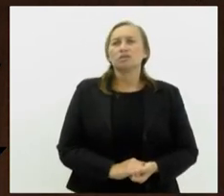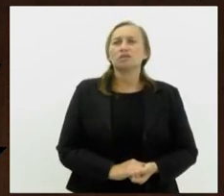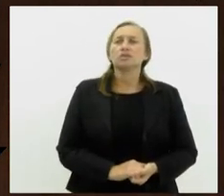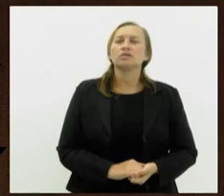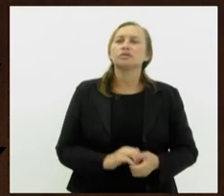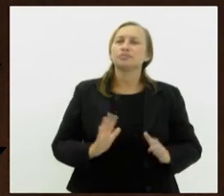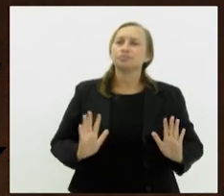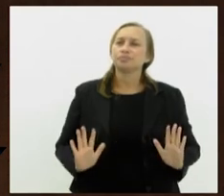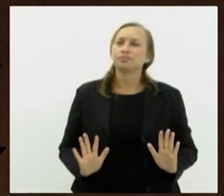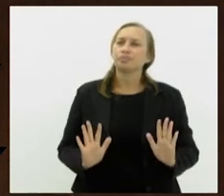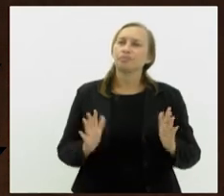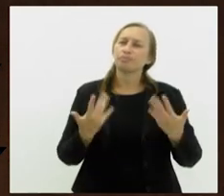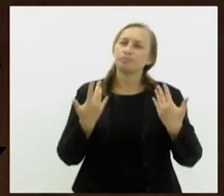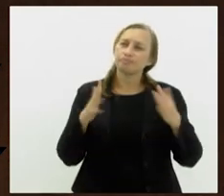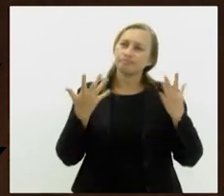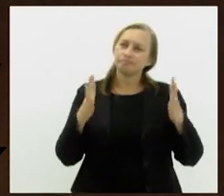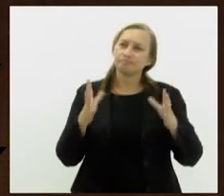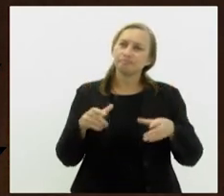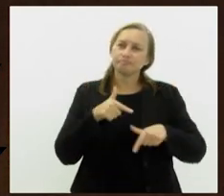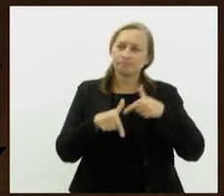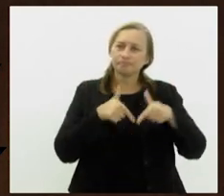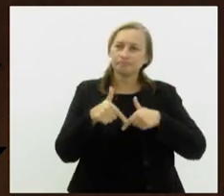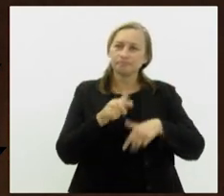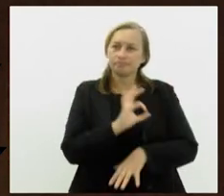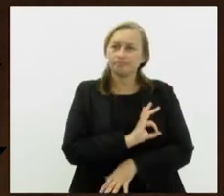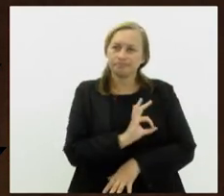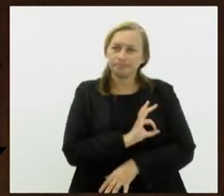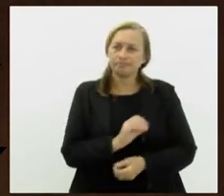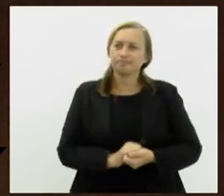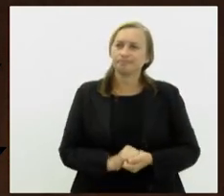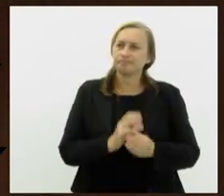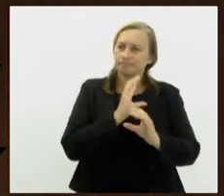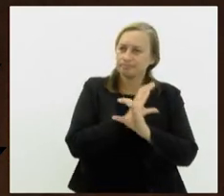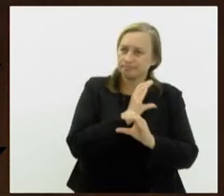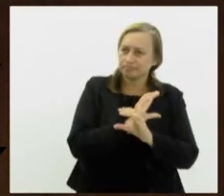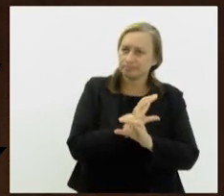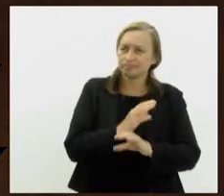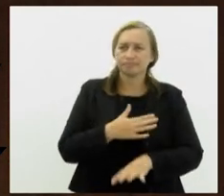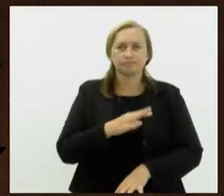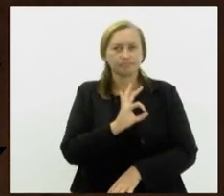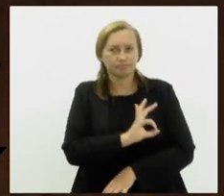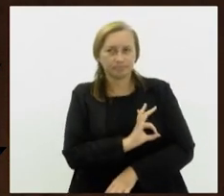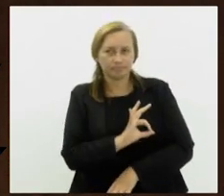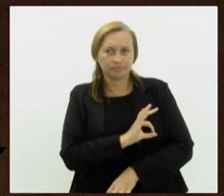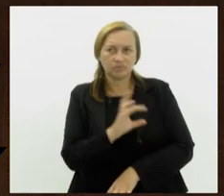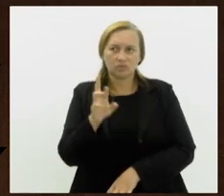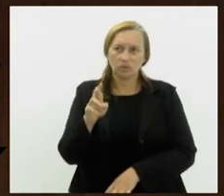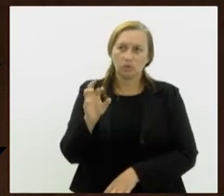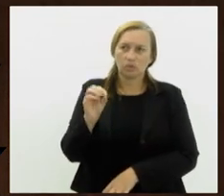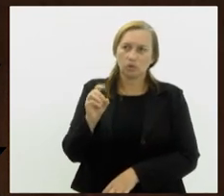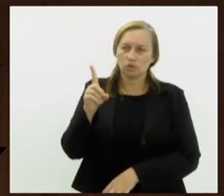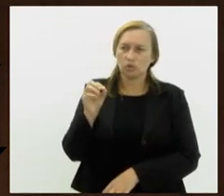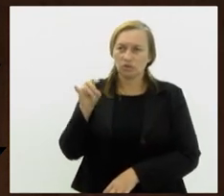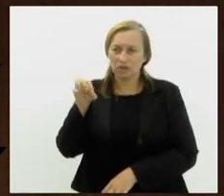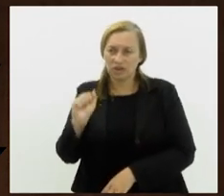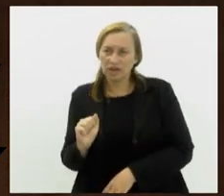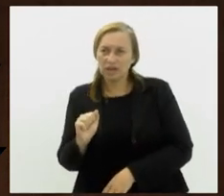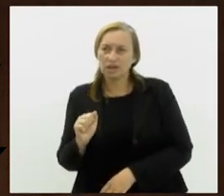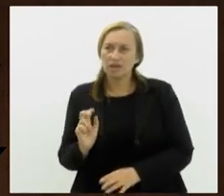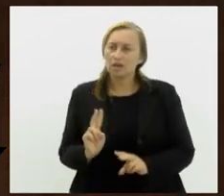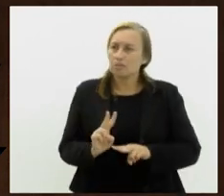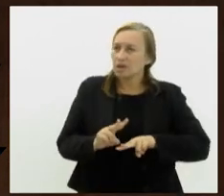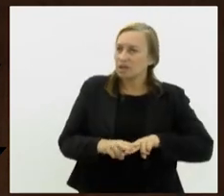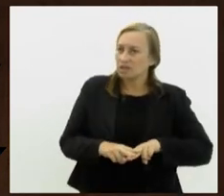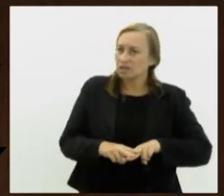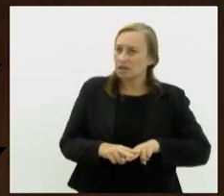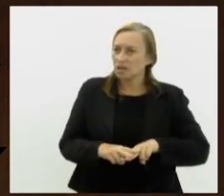as ações conjuntas, por exemplo, da Polícia Civil com a Polícia Rodoviária, que há pouco tempo prenderam um comboio